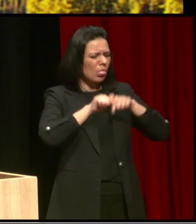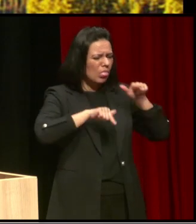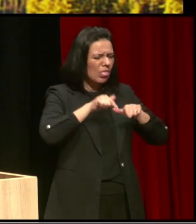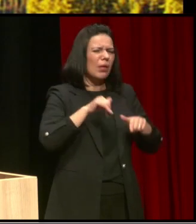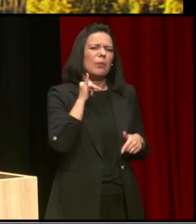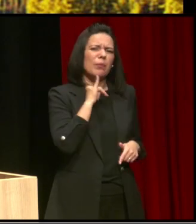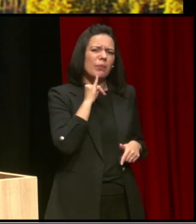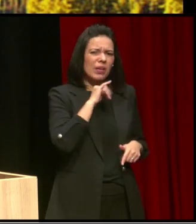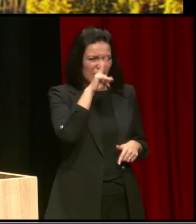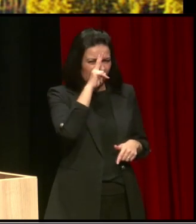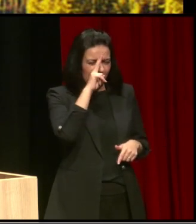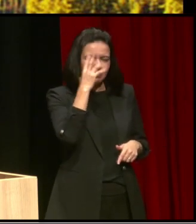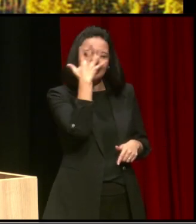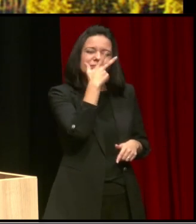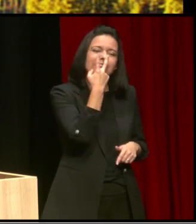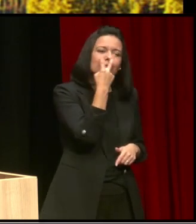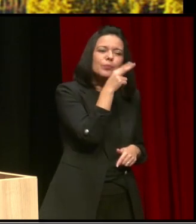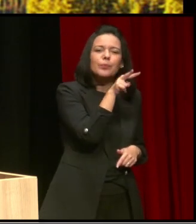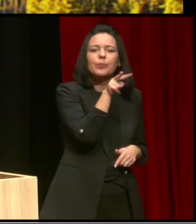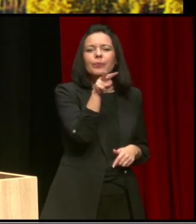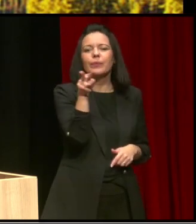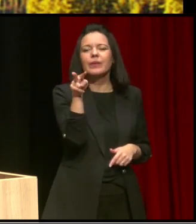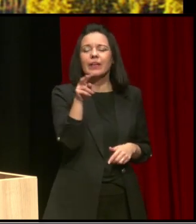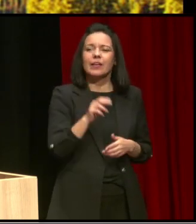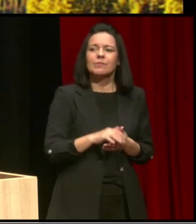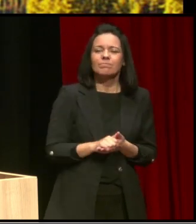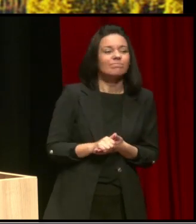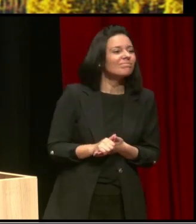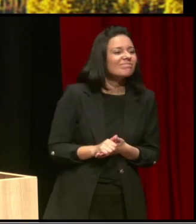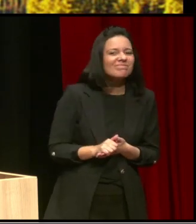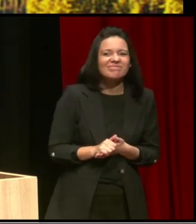tudo bonito que você viu aqui, meu amigo, acabou